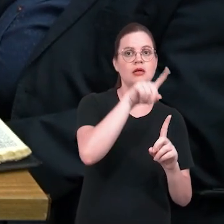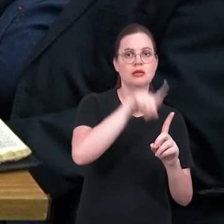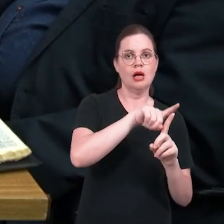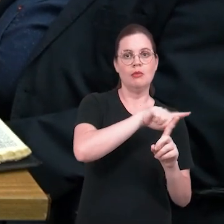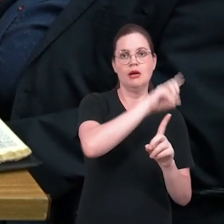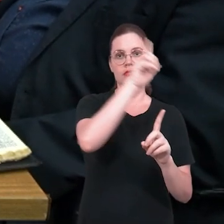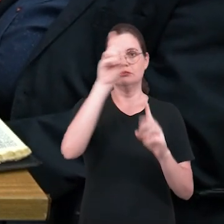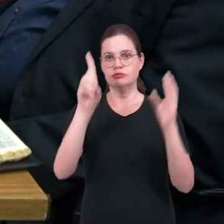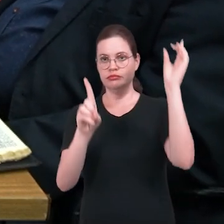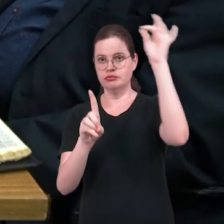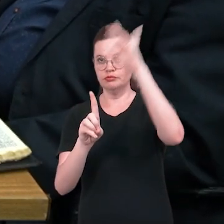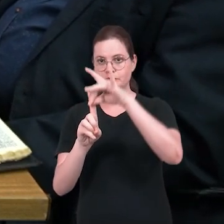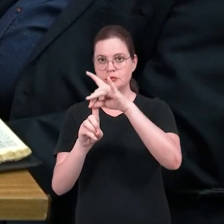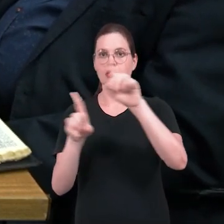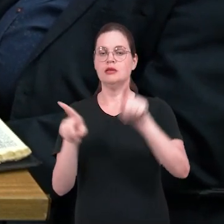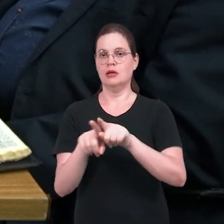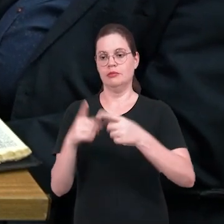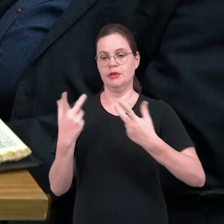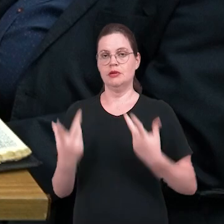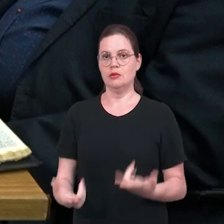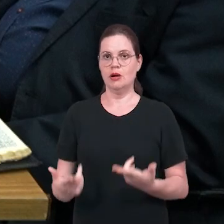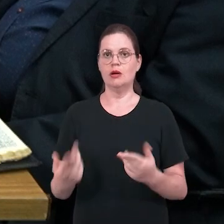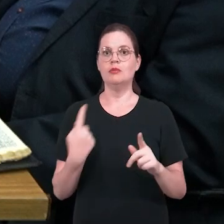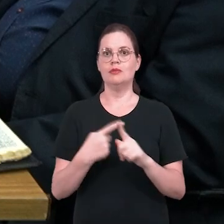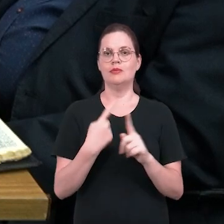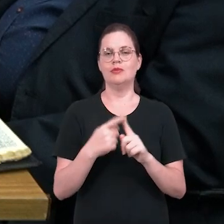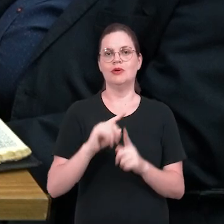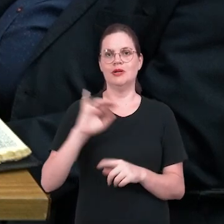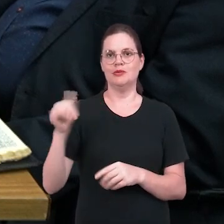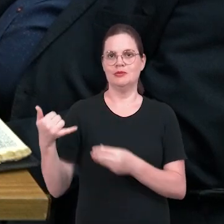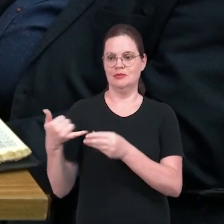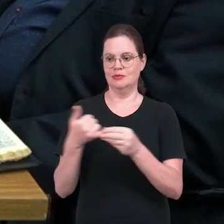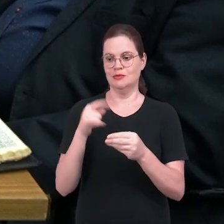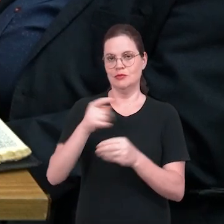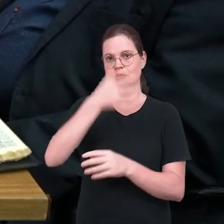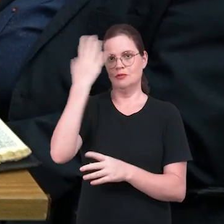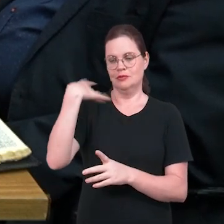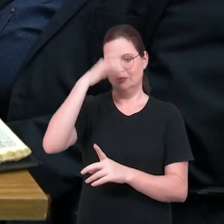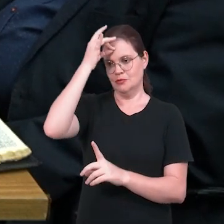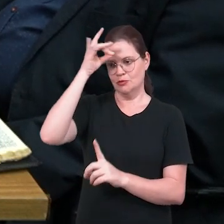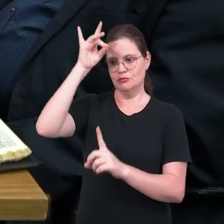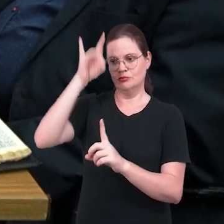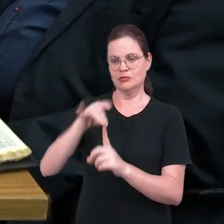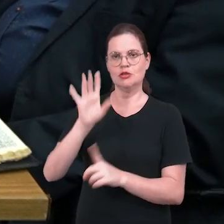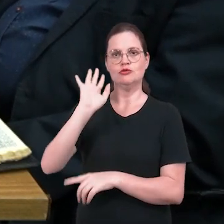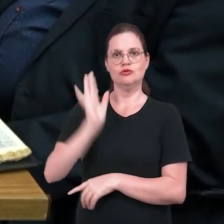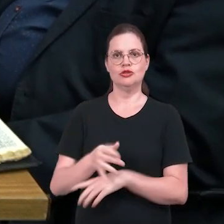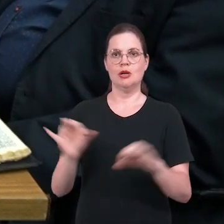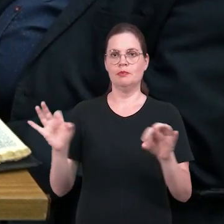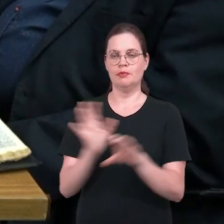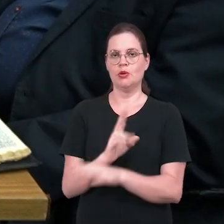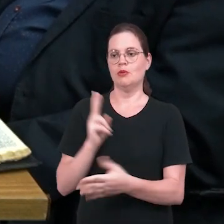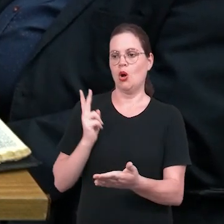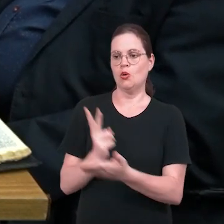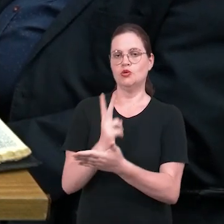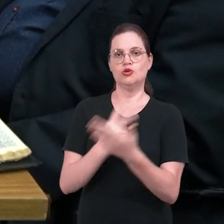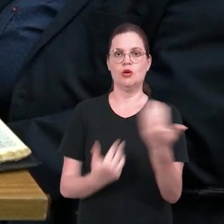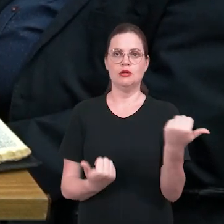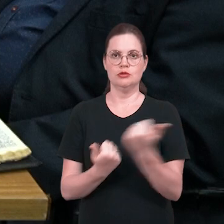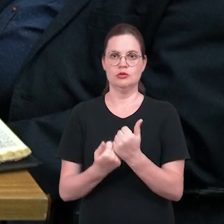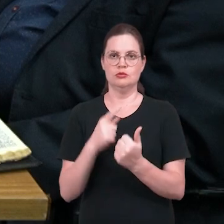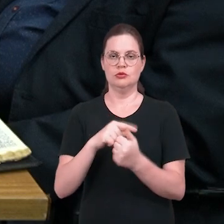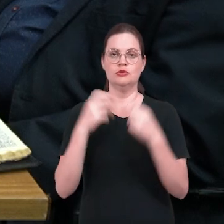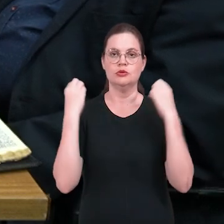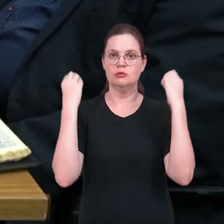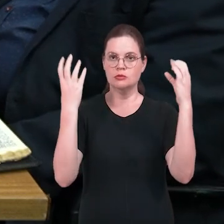seja, o Espírito Santo já estava sobre Josué para que ele pudesse dar sequência a esse trabalho. Então, nós vemos que a